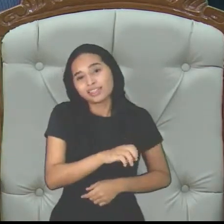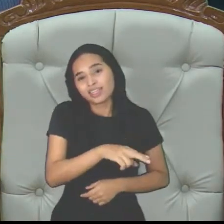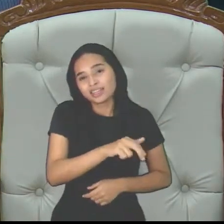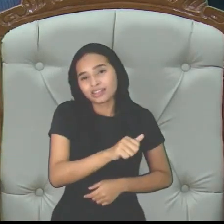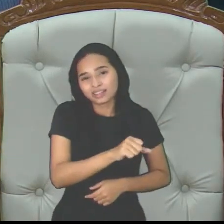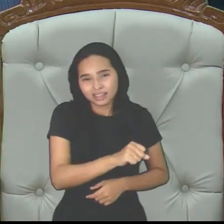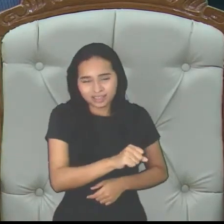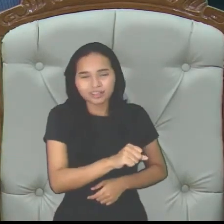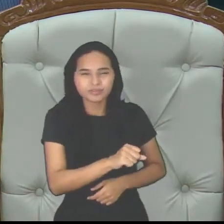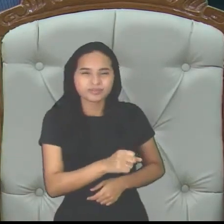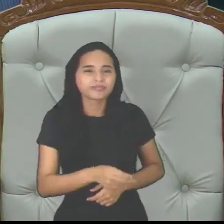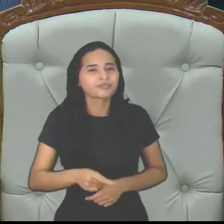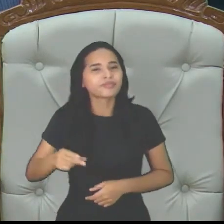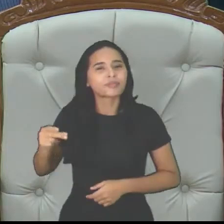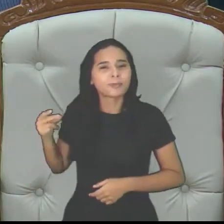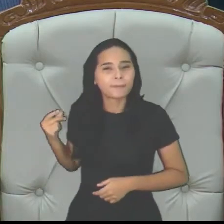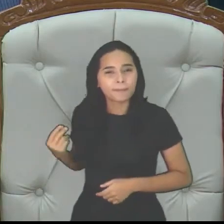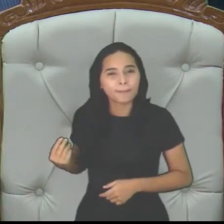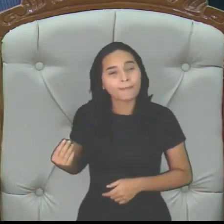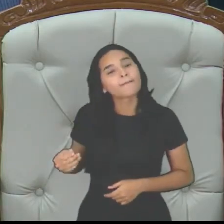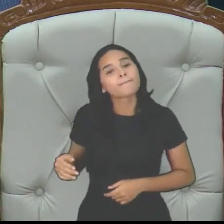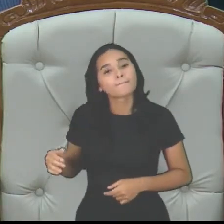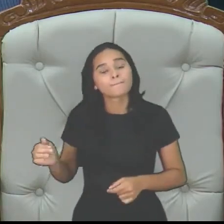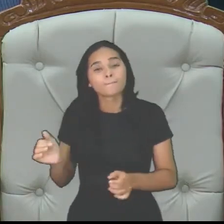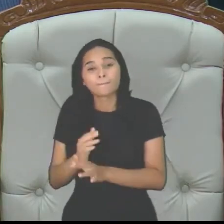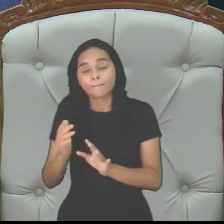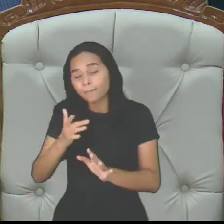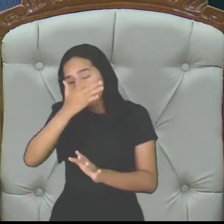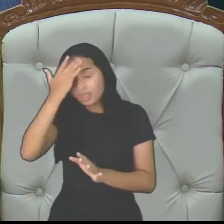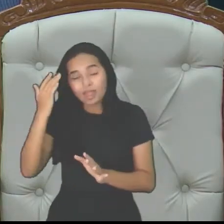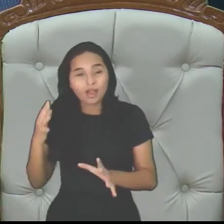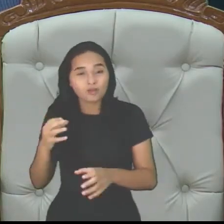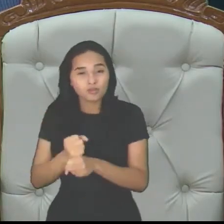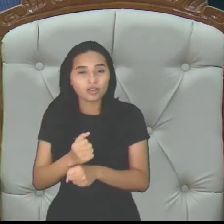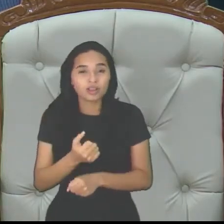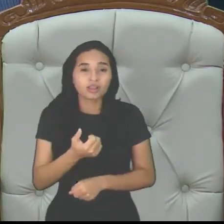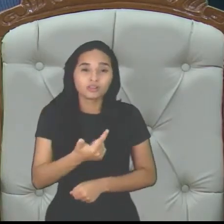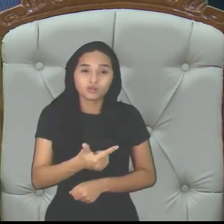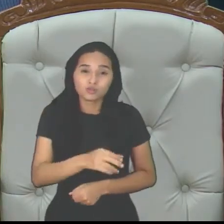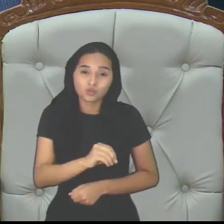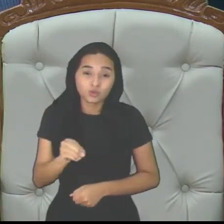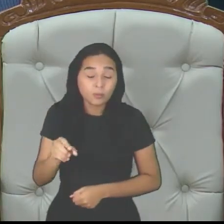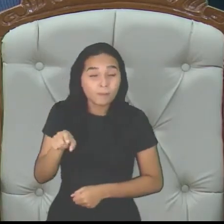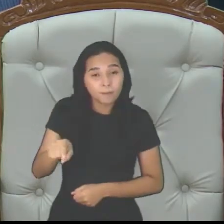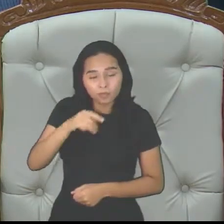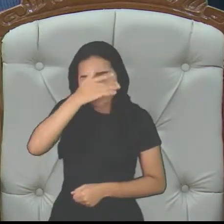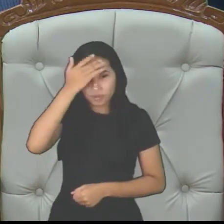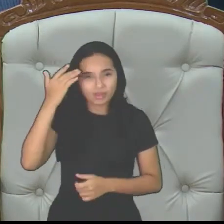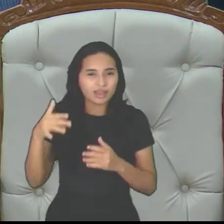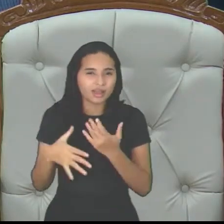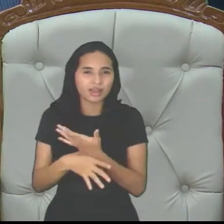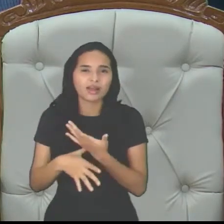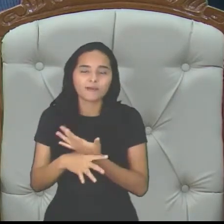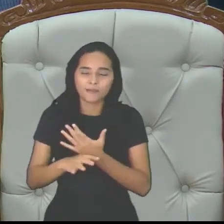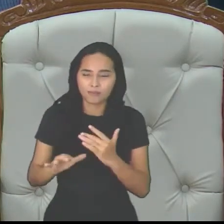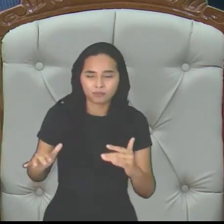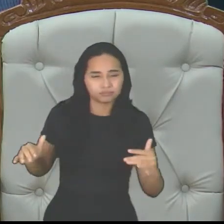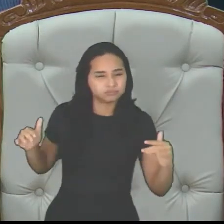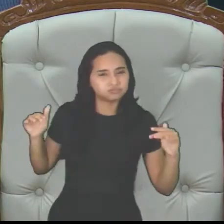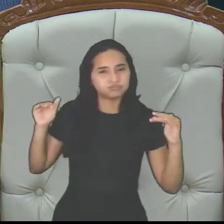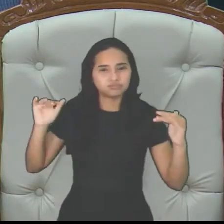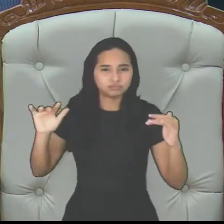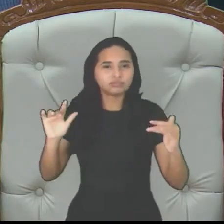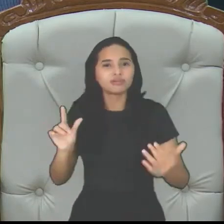os habitantes de Tessalônica eram 200.000 pessoas. Uma cidade imponente, uma cidade que tinha